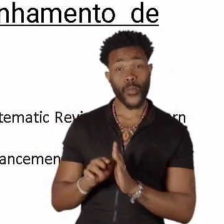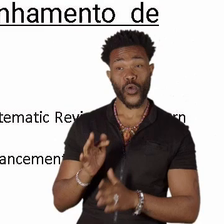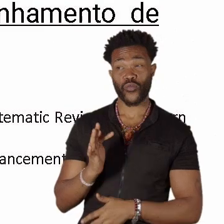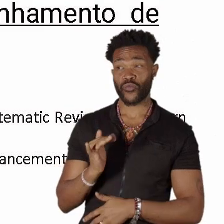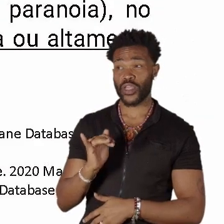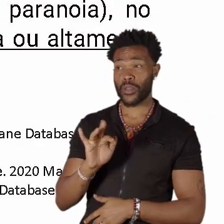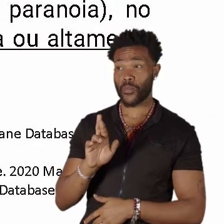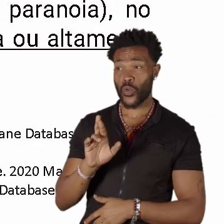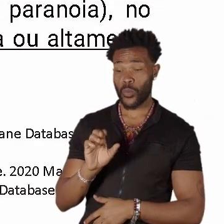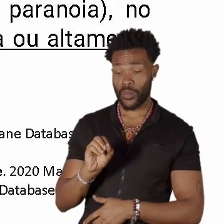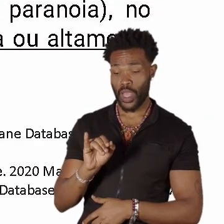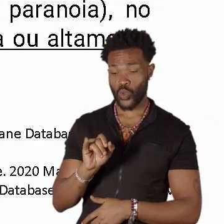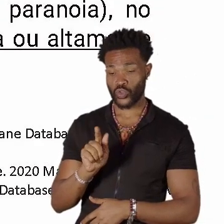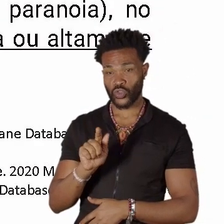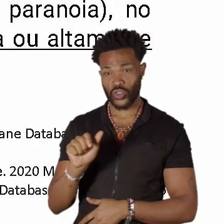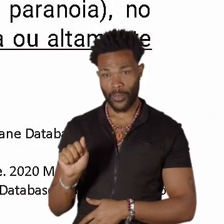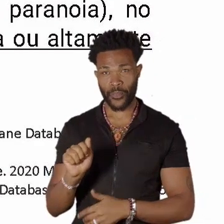fibromialgia.